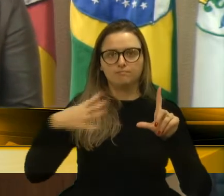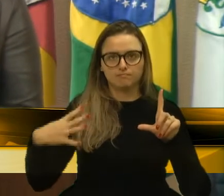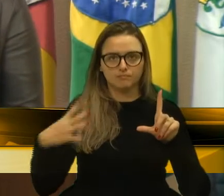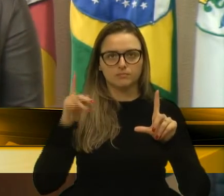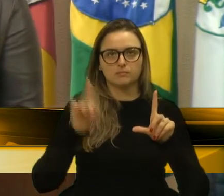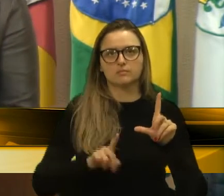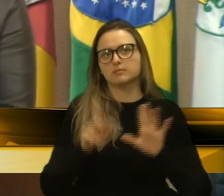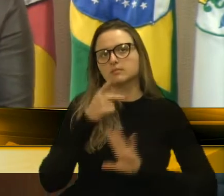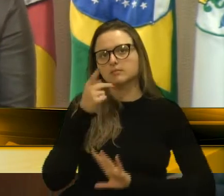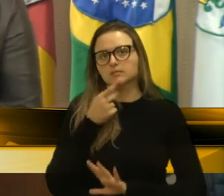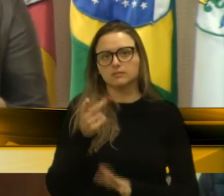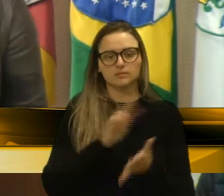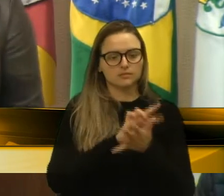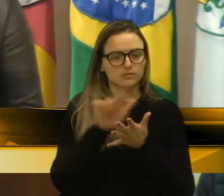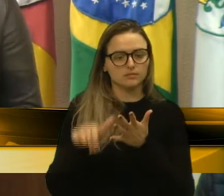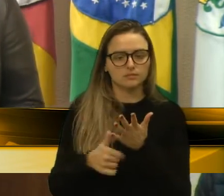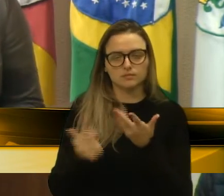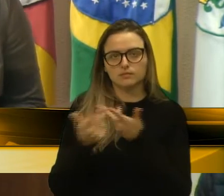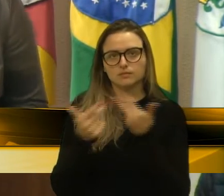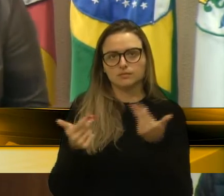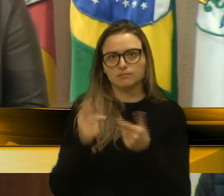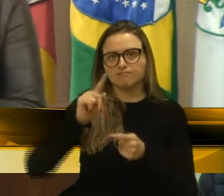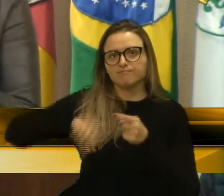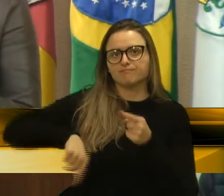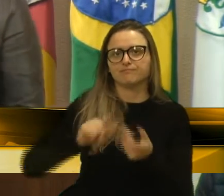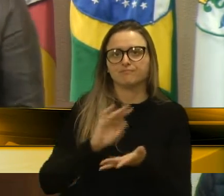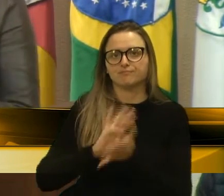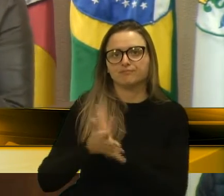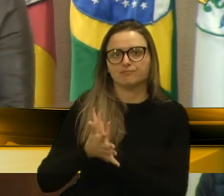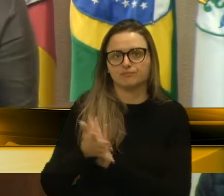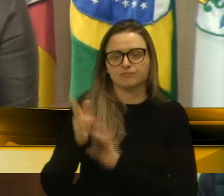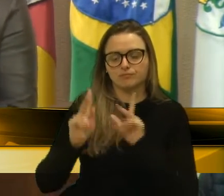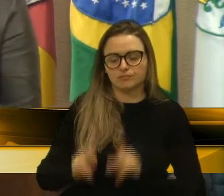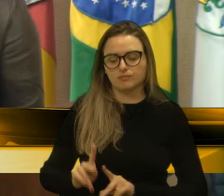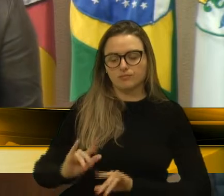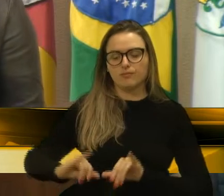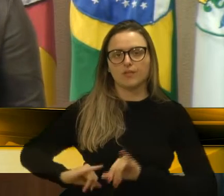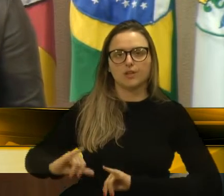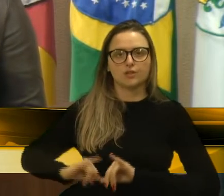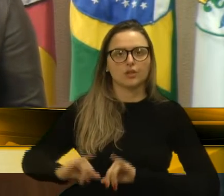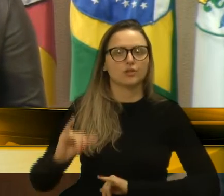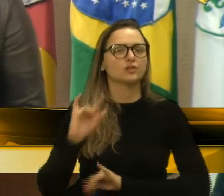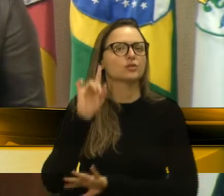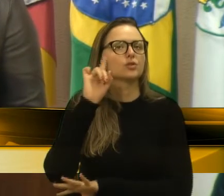manifestados ali várias violações que as pessoas sofrem no dia a dia,